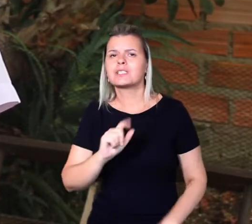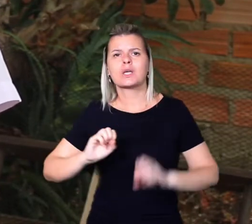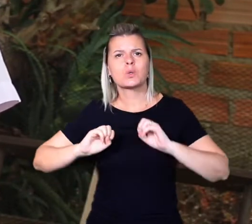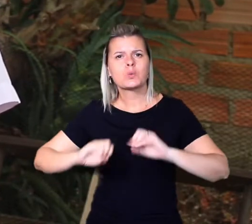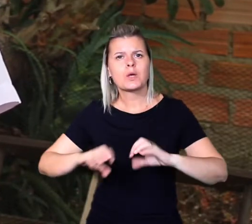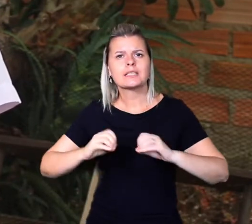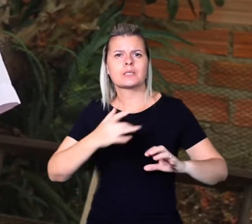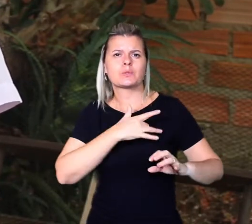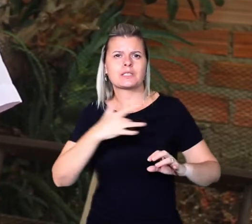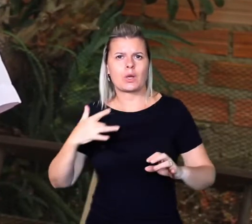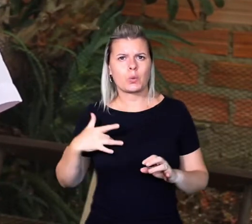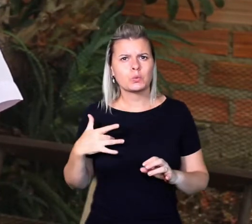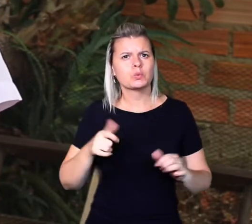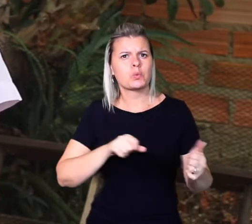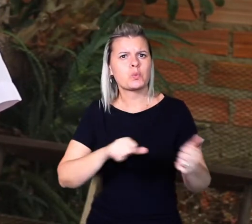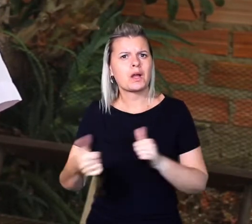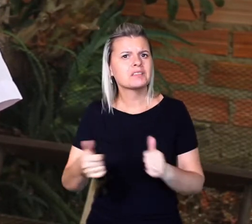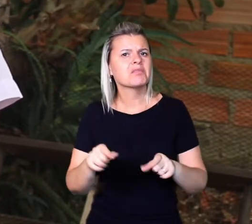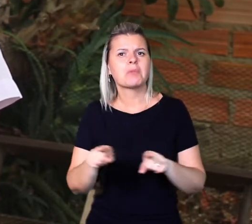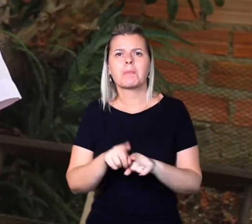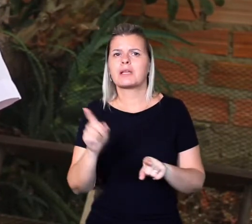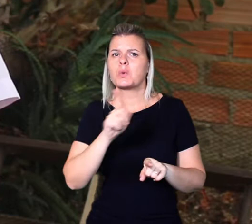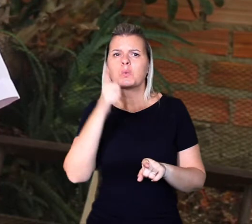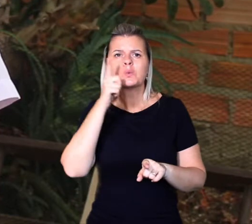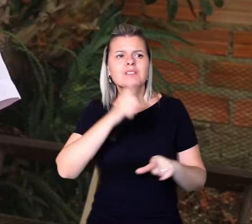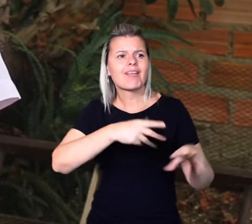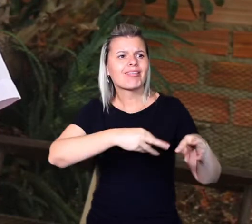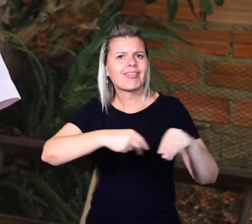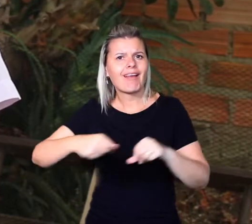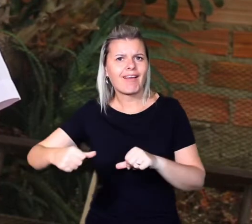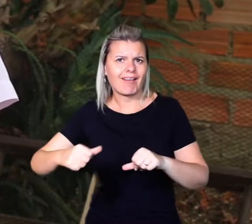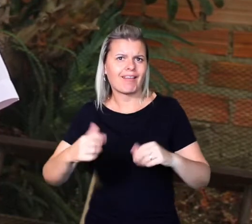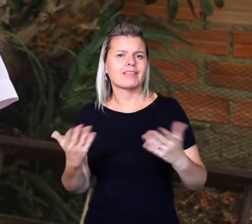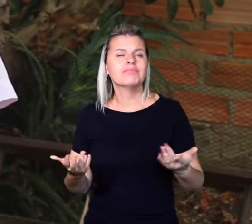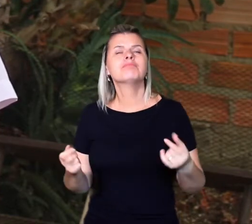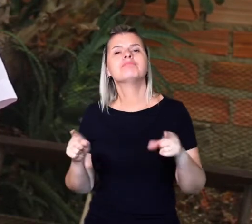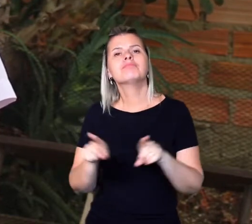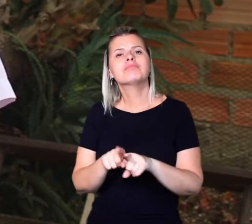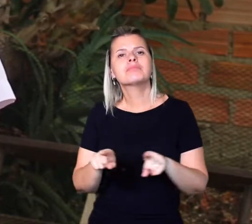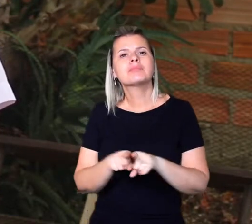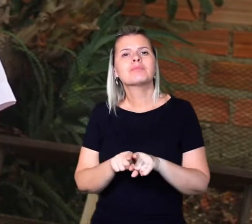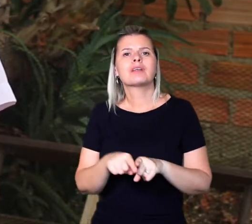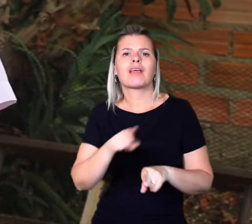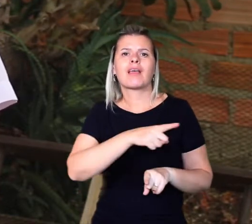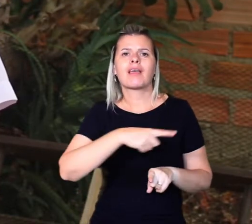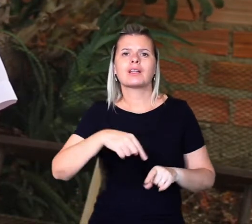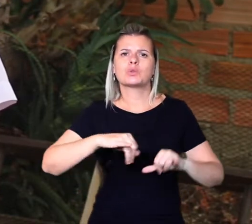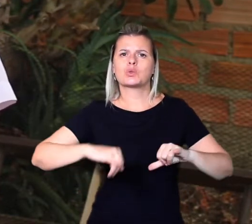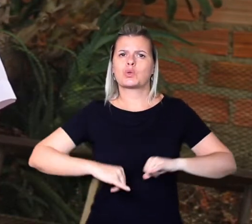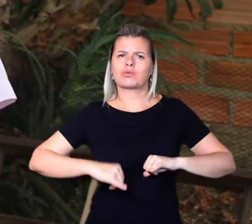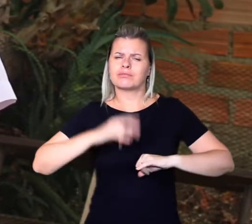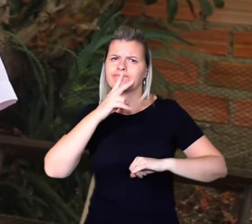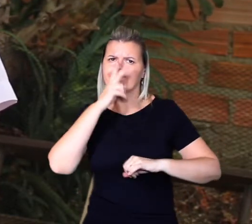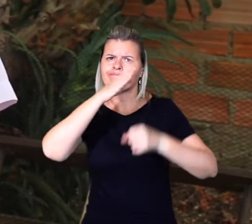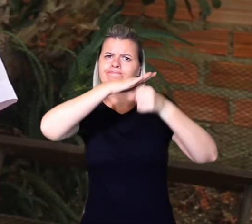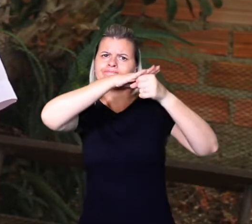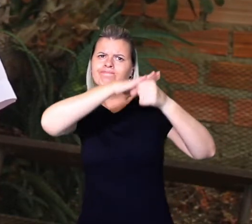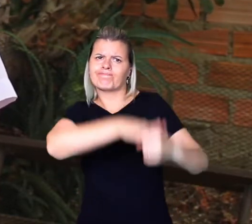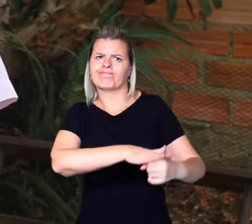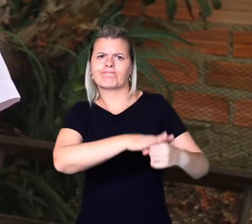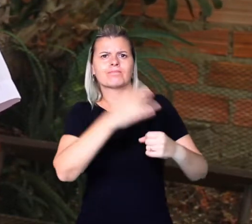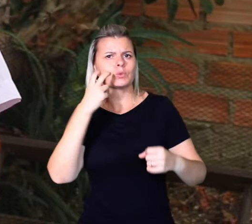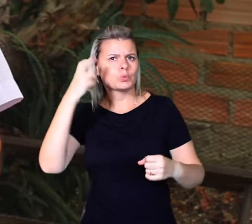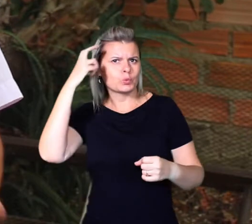saúde e terra, e também pelo fato de que sofriam muito uma opressão cultural, né?